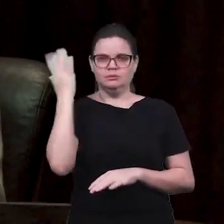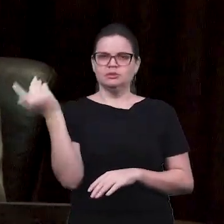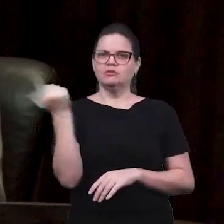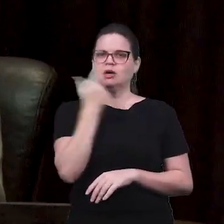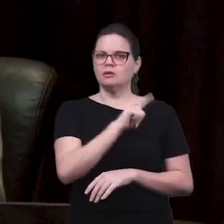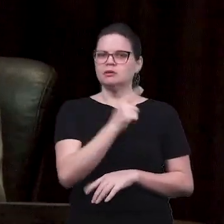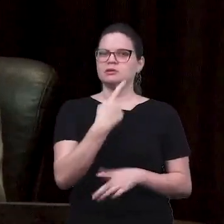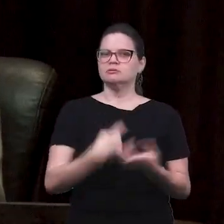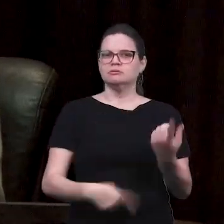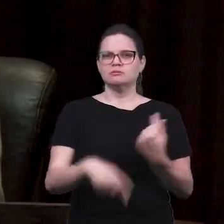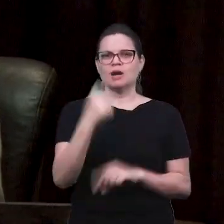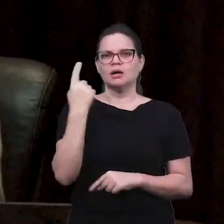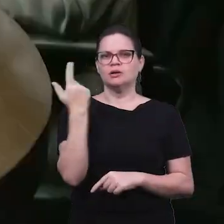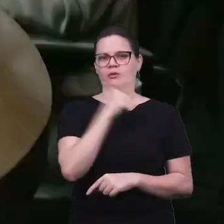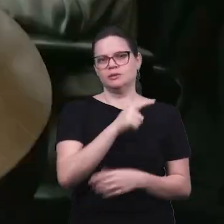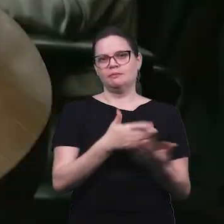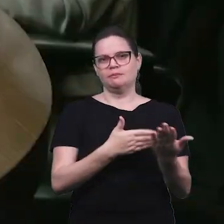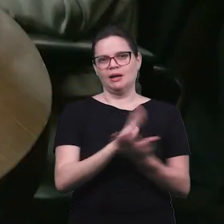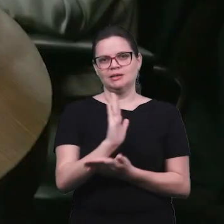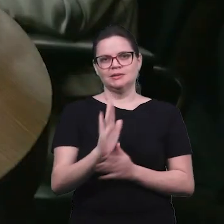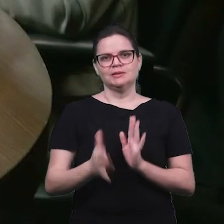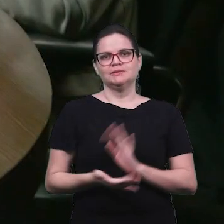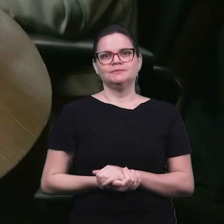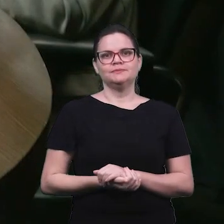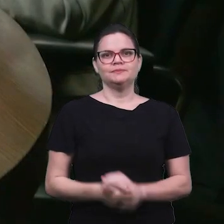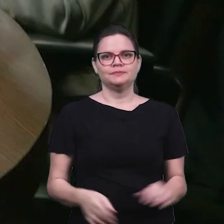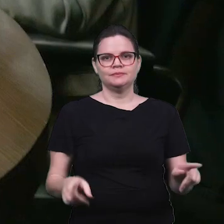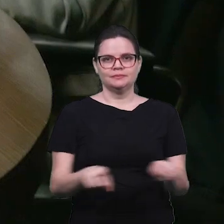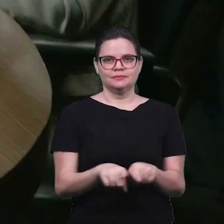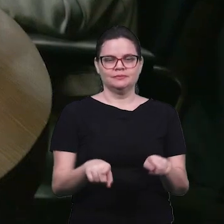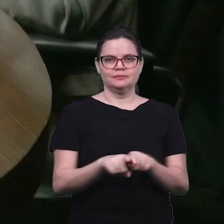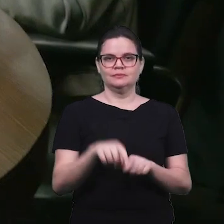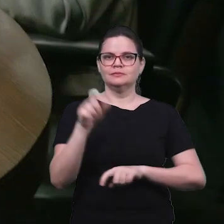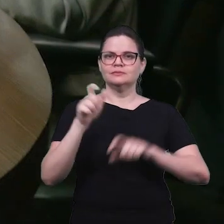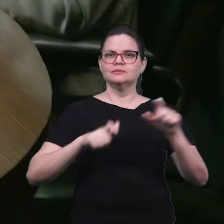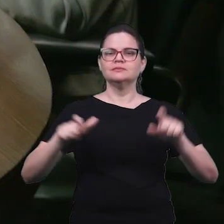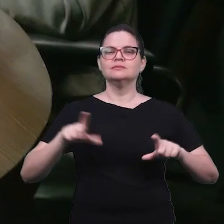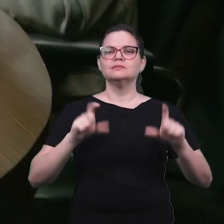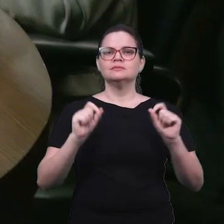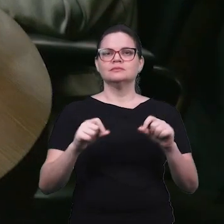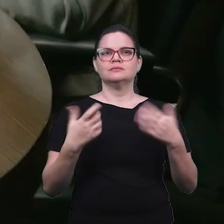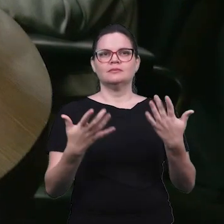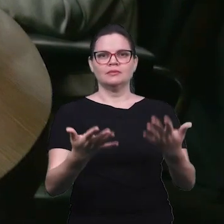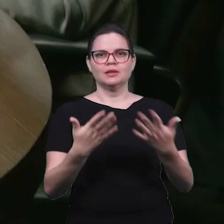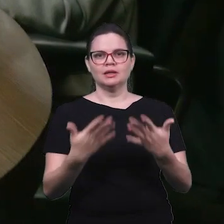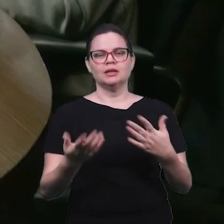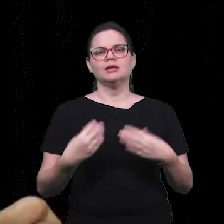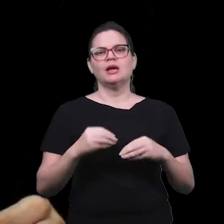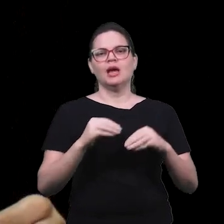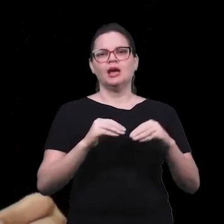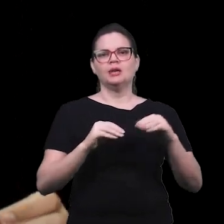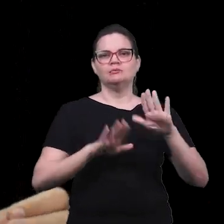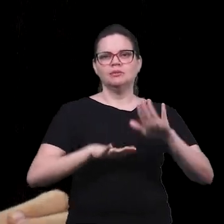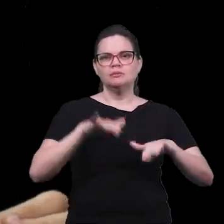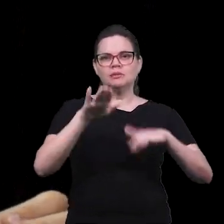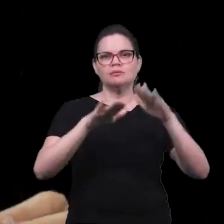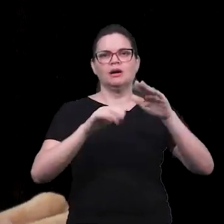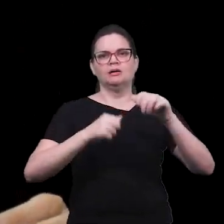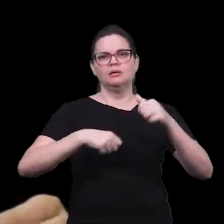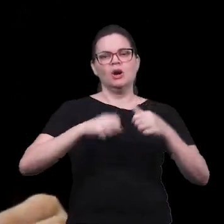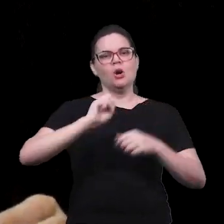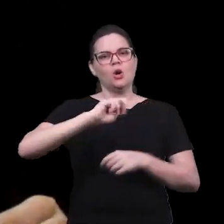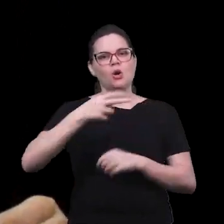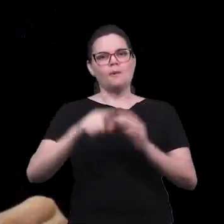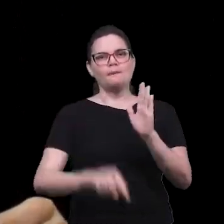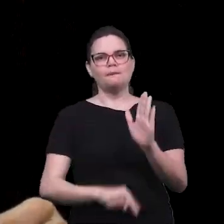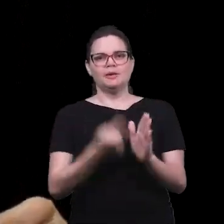alcançar esse propósito aí. E a questão daqueles que estão à procura de uma relocação ou até mesmo do primeiro